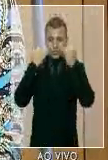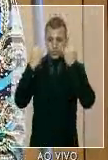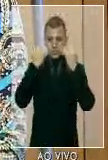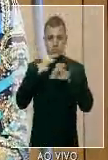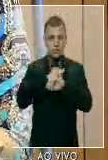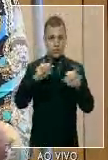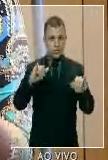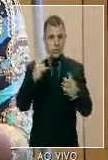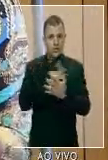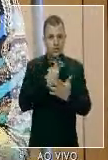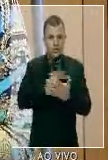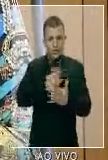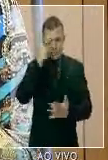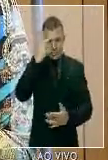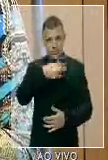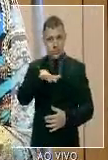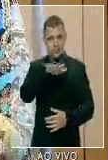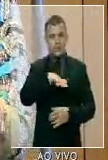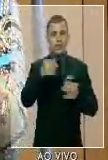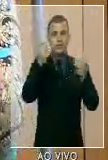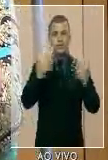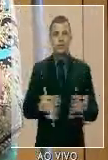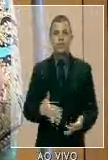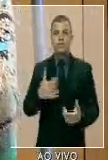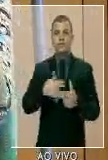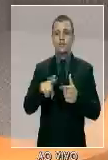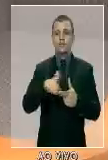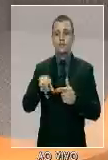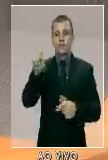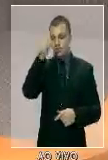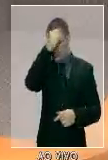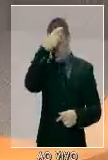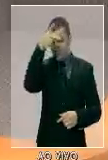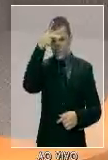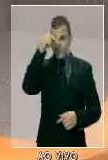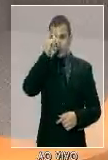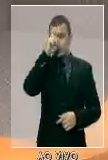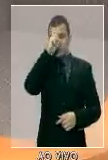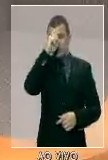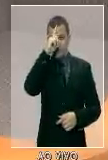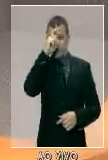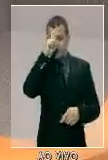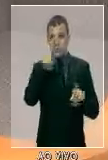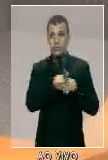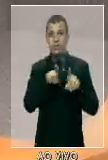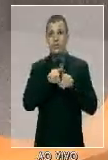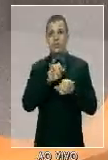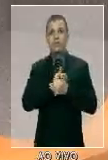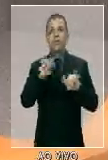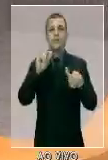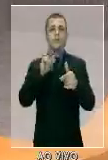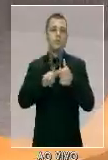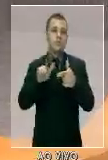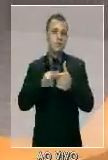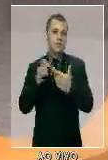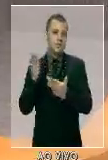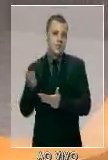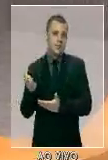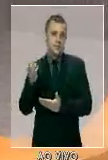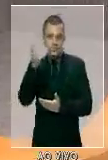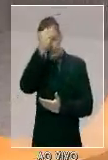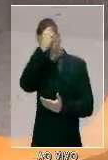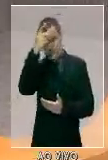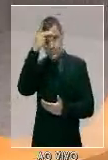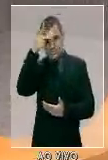Vossa Excelência sobre o atendimento no hospital é a mesma que ele passa para Vossa Excelência num caso como o da prefeita